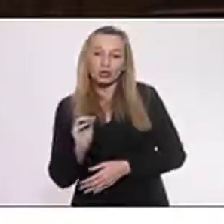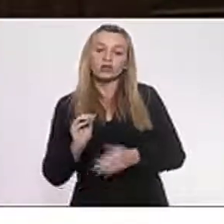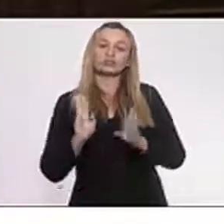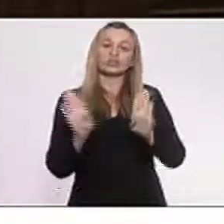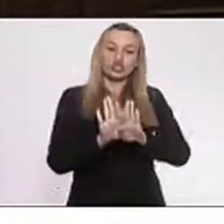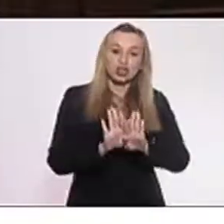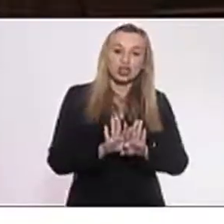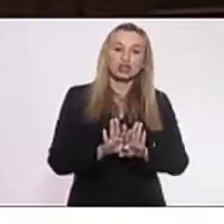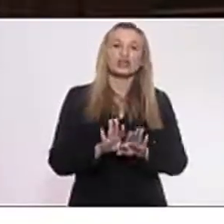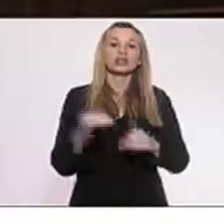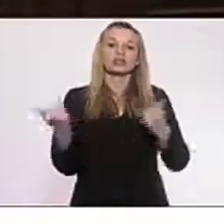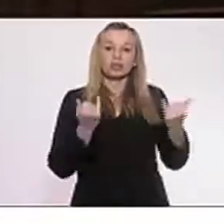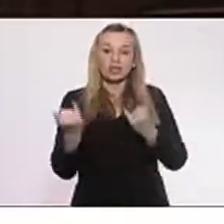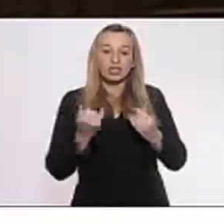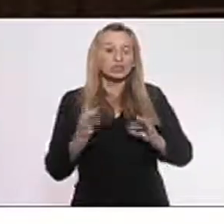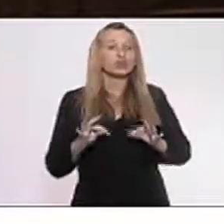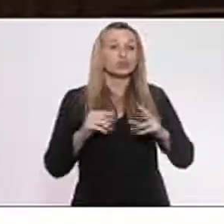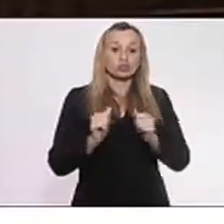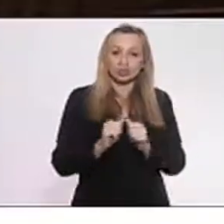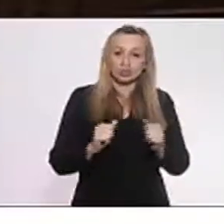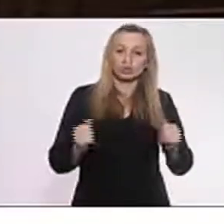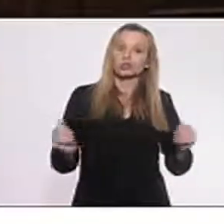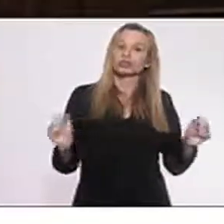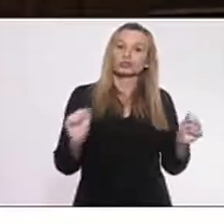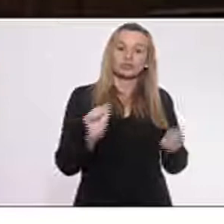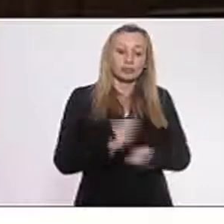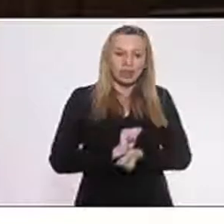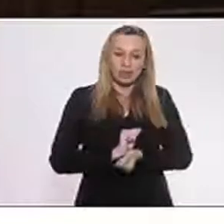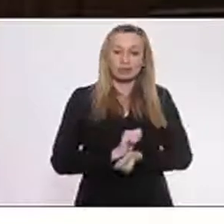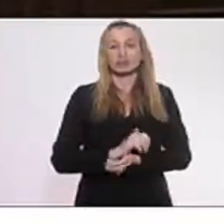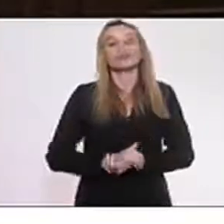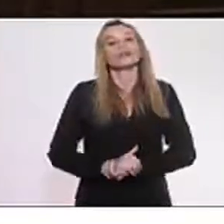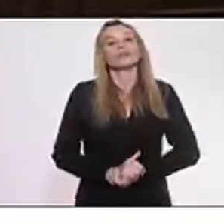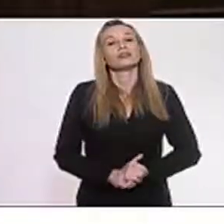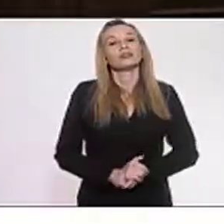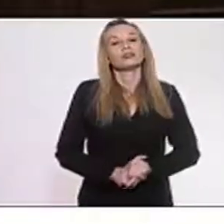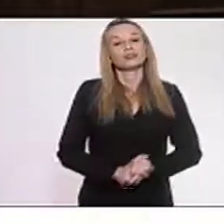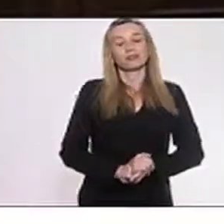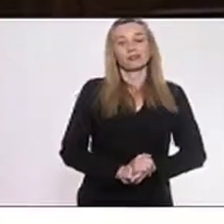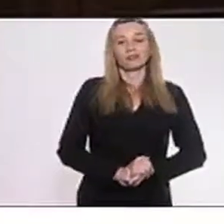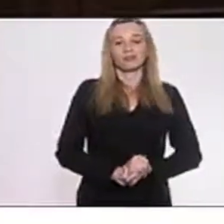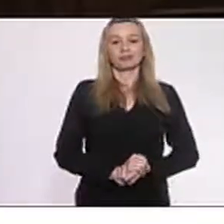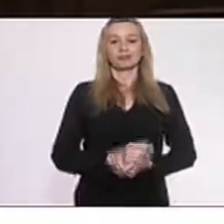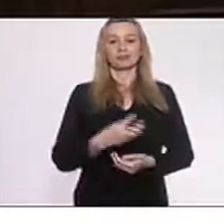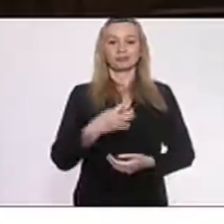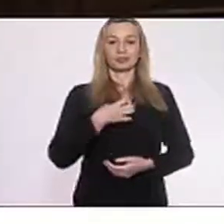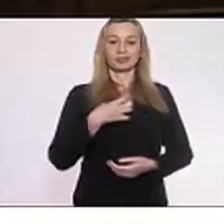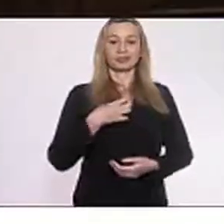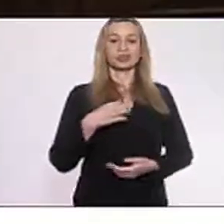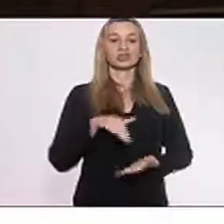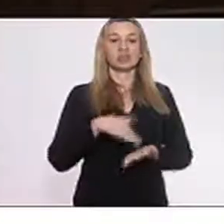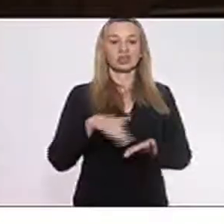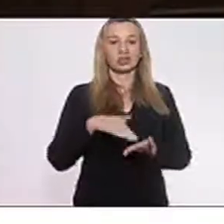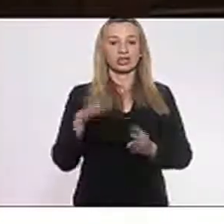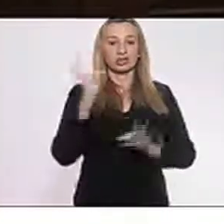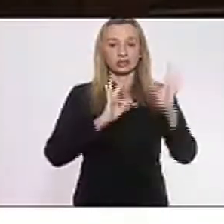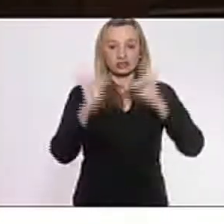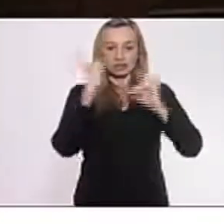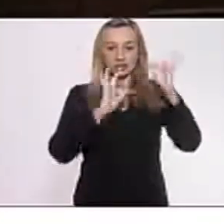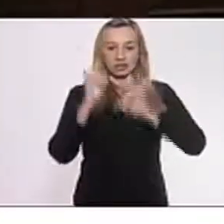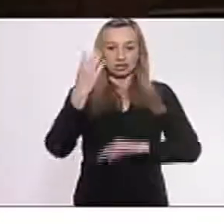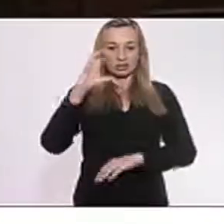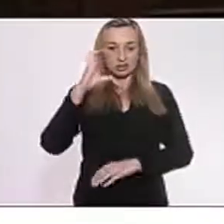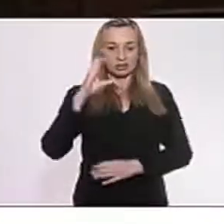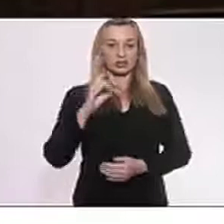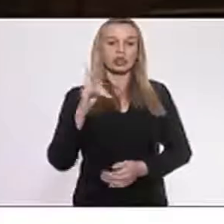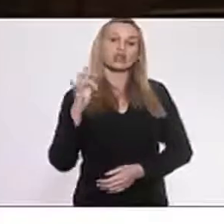fechados, formação de quadros que pode ser absolutamente estagnada. Nesse sentido, o secretário de Ciência e Tecnologia e Inovação,